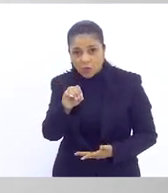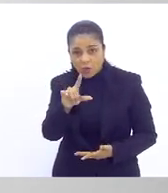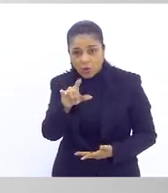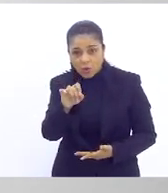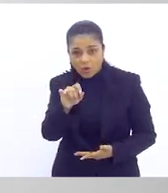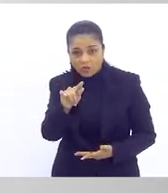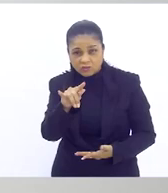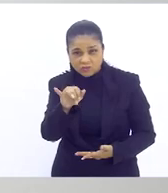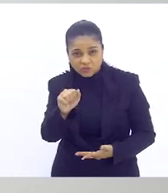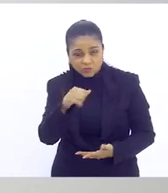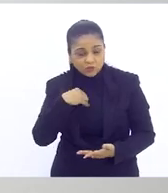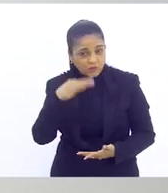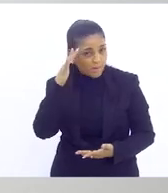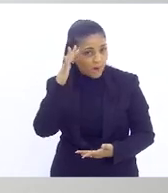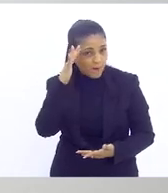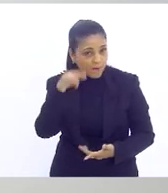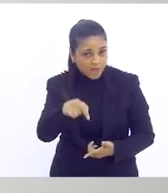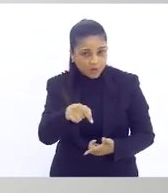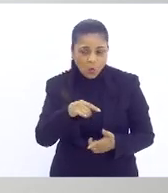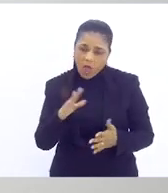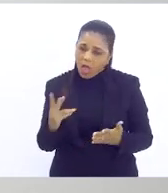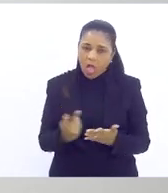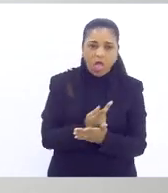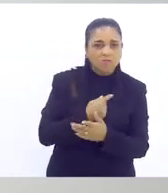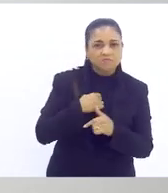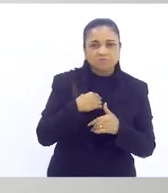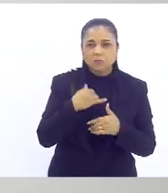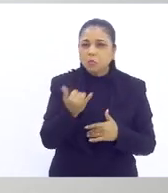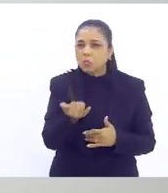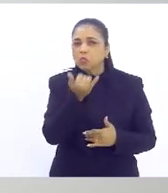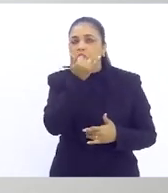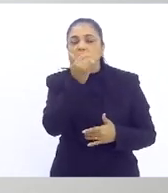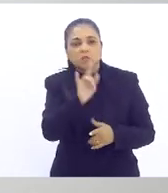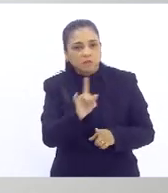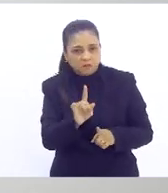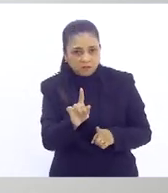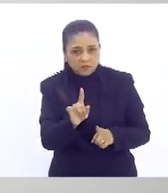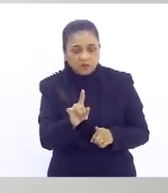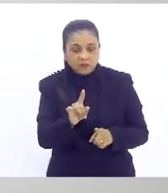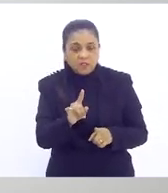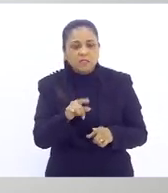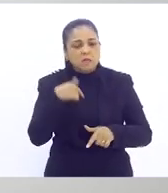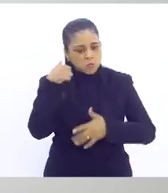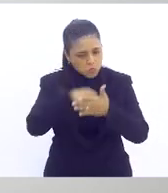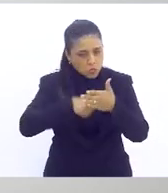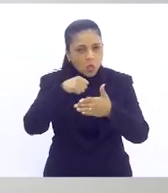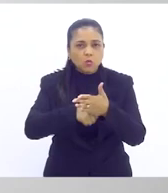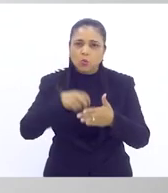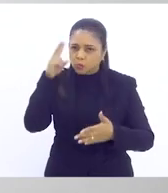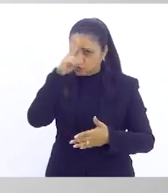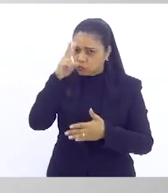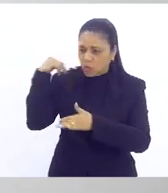coisas não acontece por acaso aqui eu vejo muitos lutadores históricos agora nós temos que botar isso